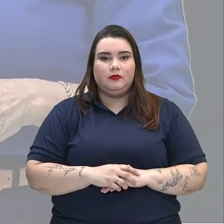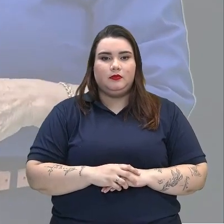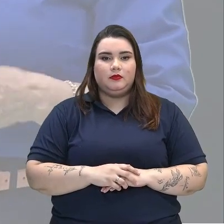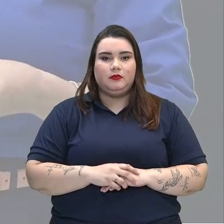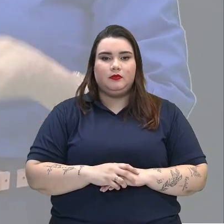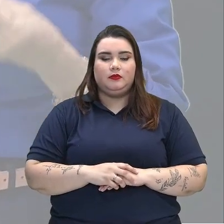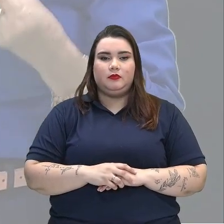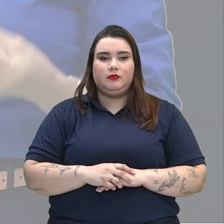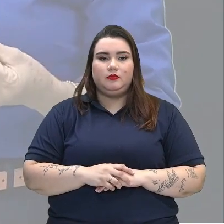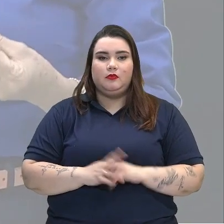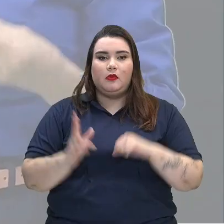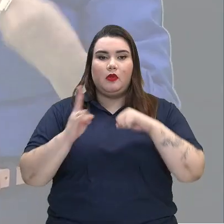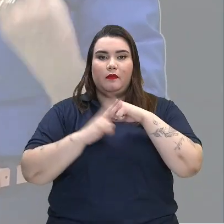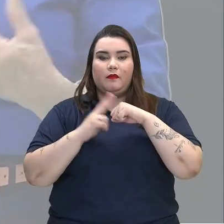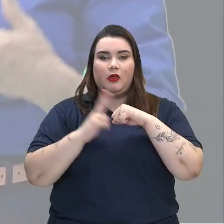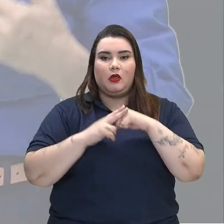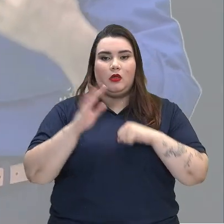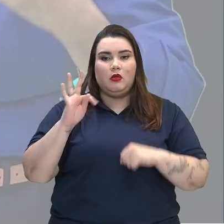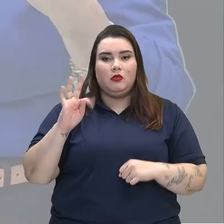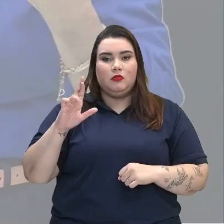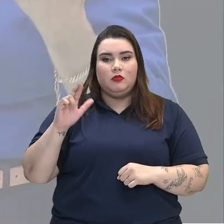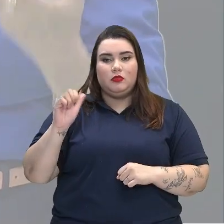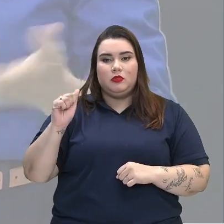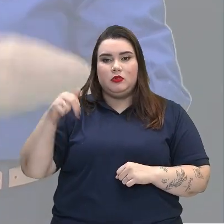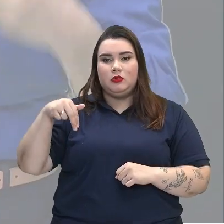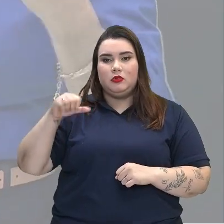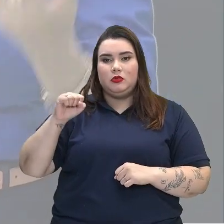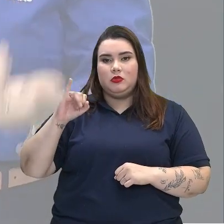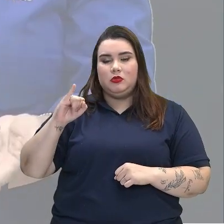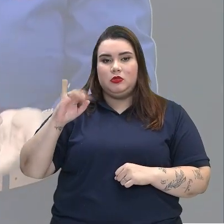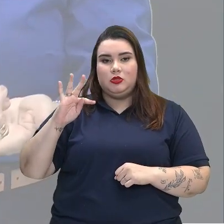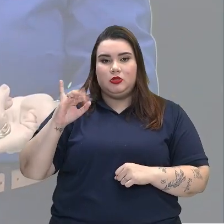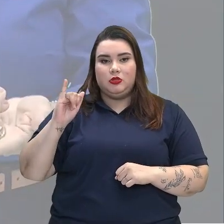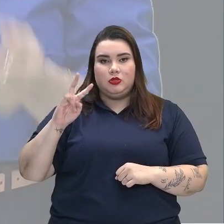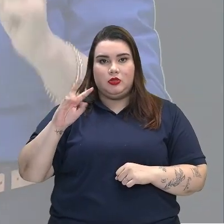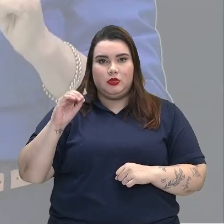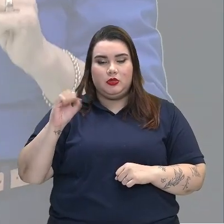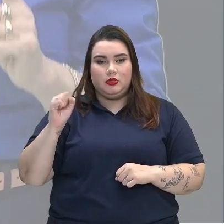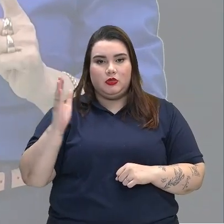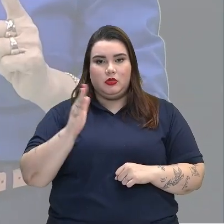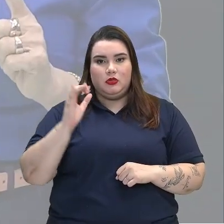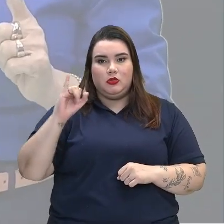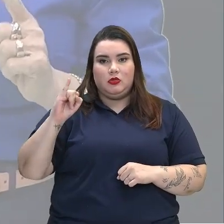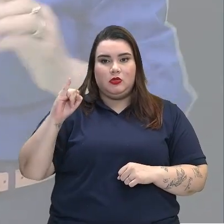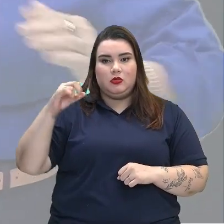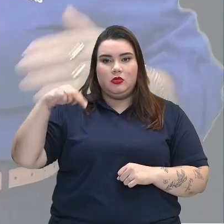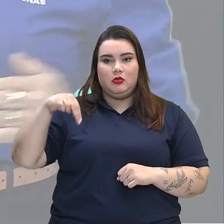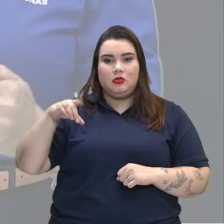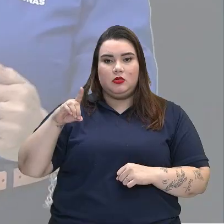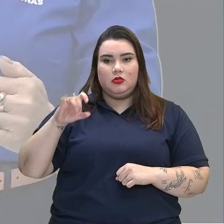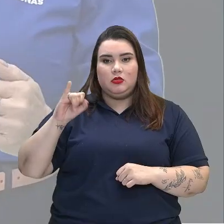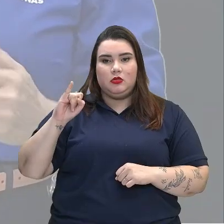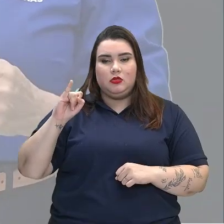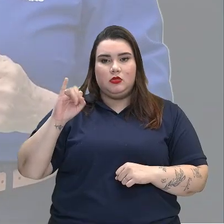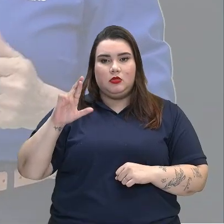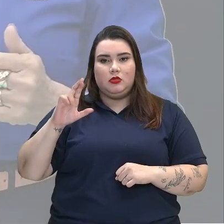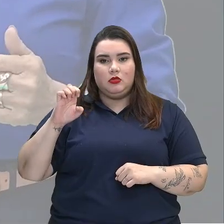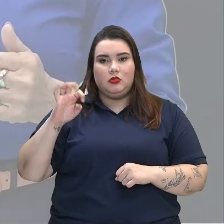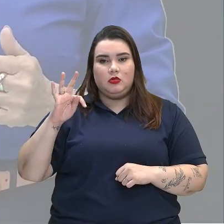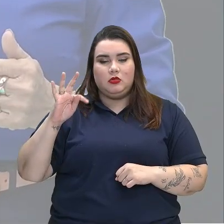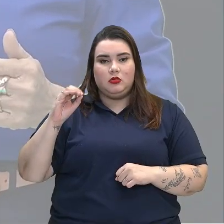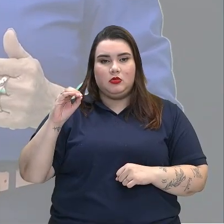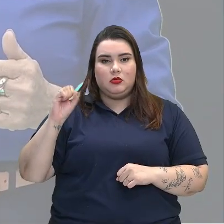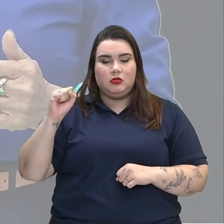Então, verbos, você já sabe, aquela palavra que indica ação, estado ou fenômeno. Eles são, em relação à